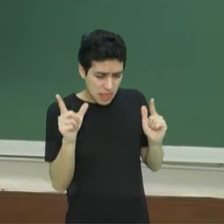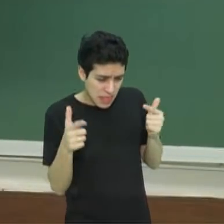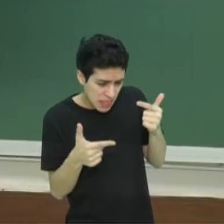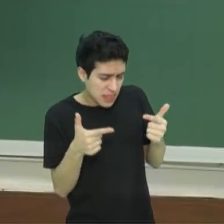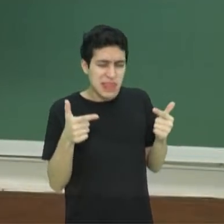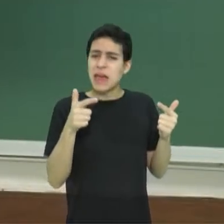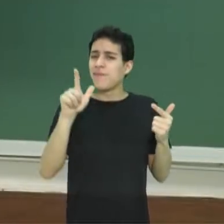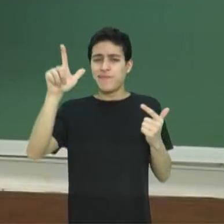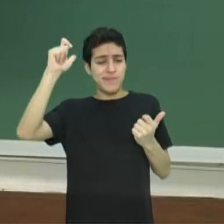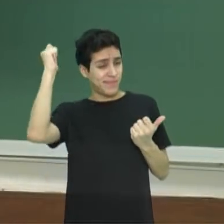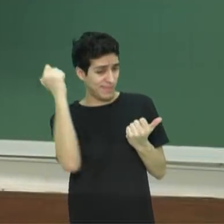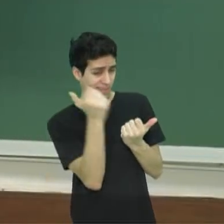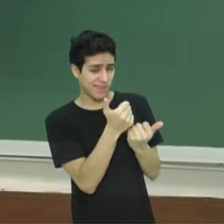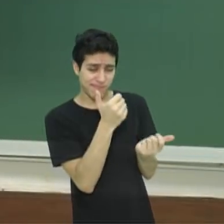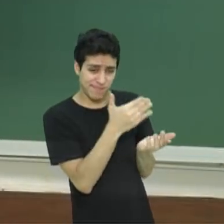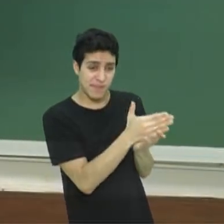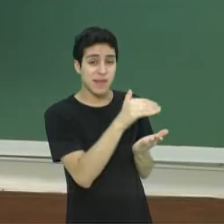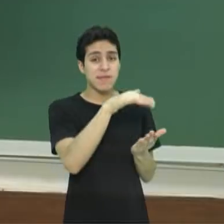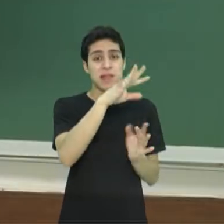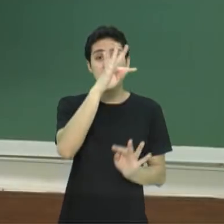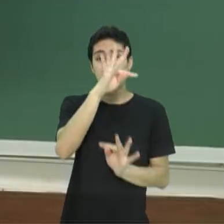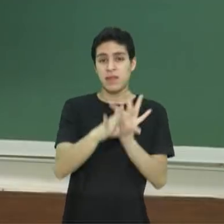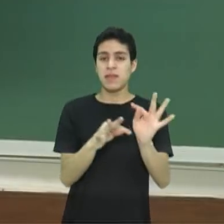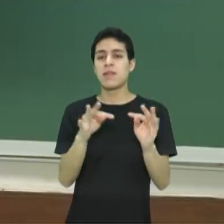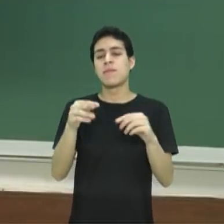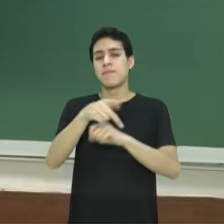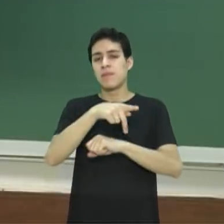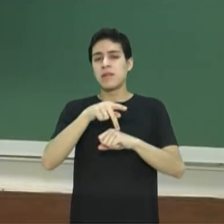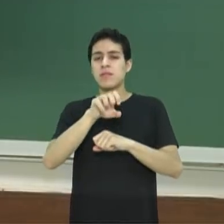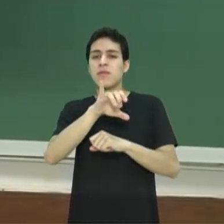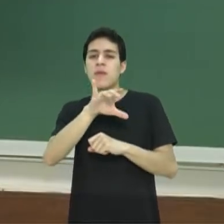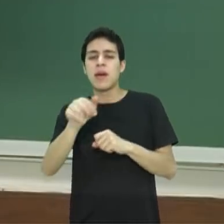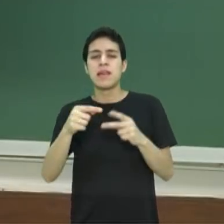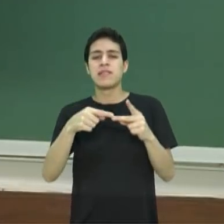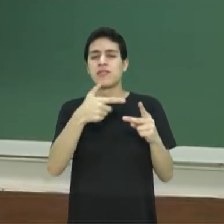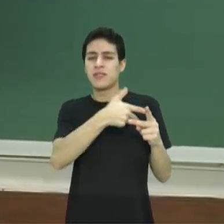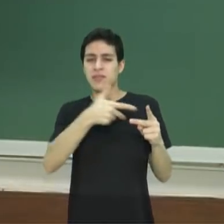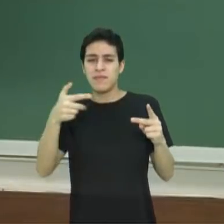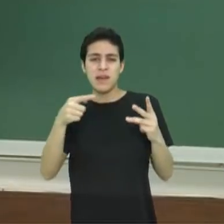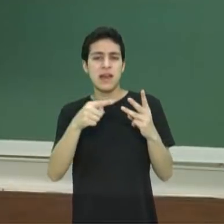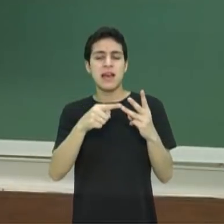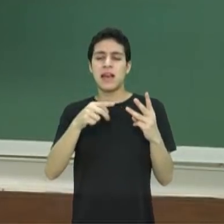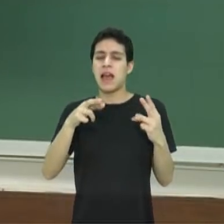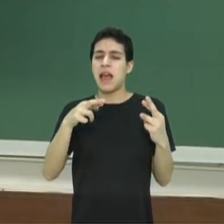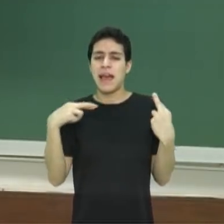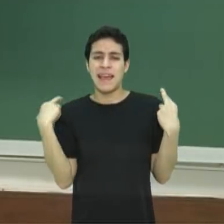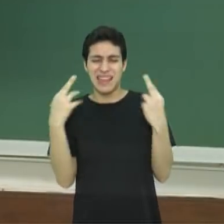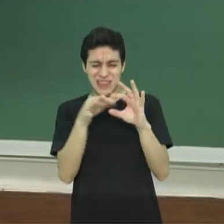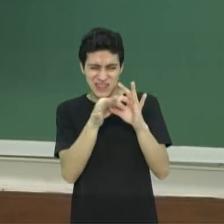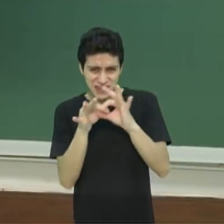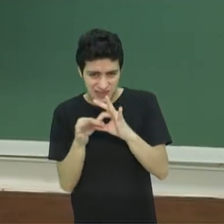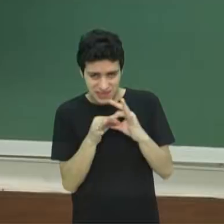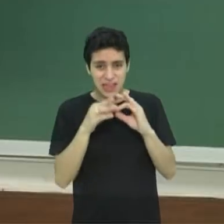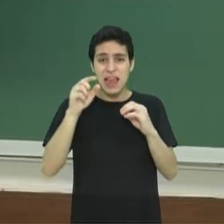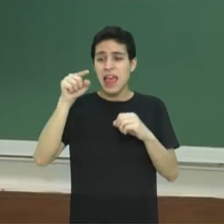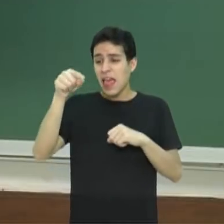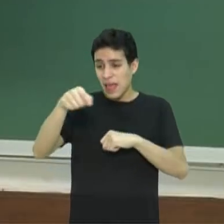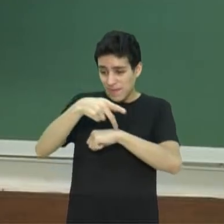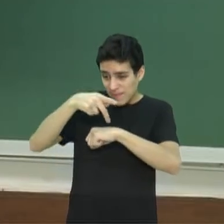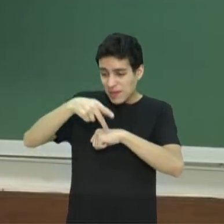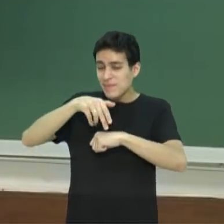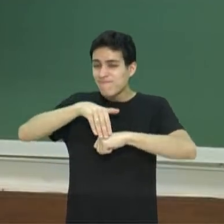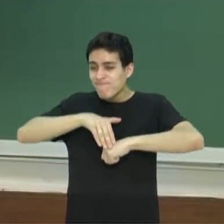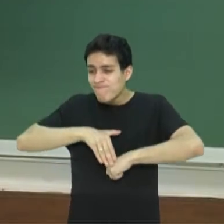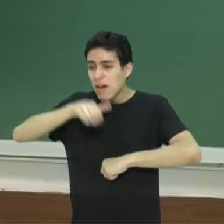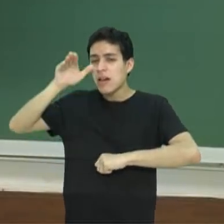maquinário. Os países como Suécia, Dinamarca, Alemanha, Reino Unido, são os países que mais